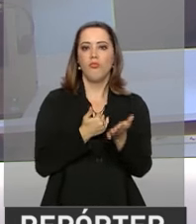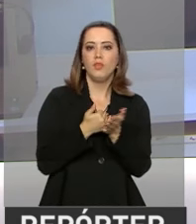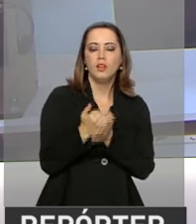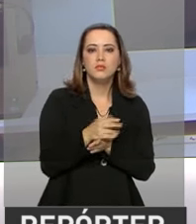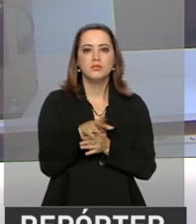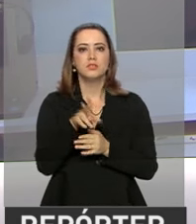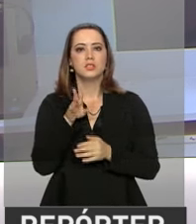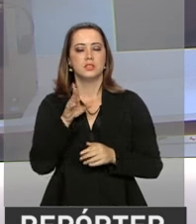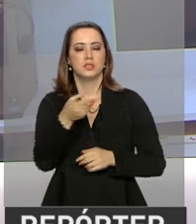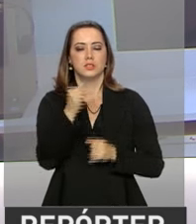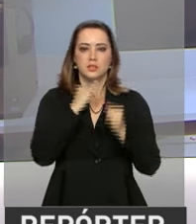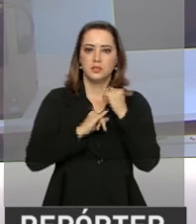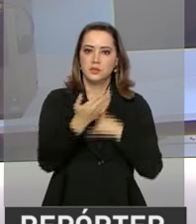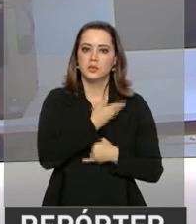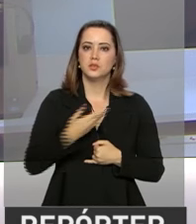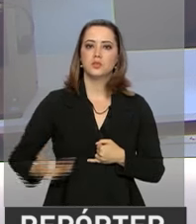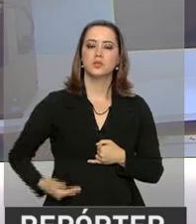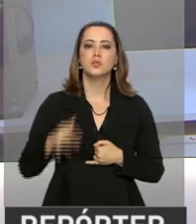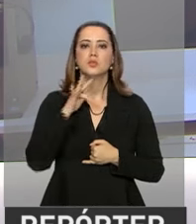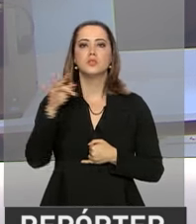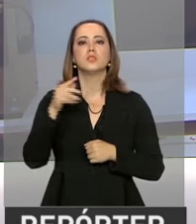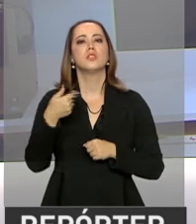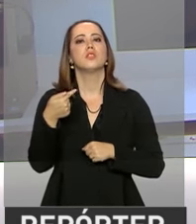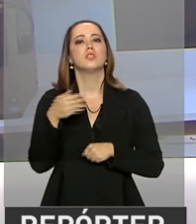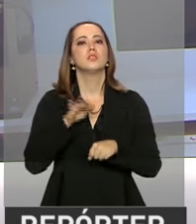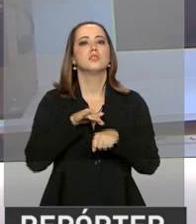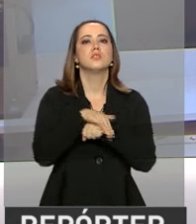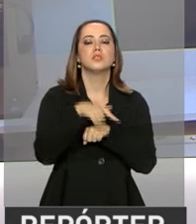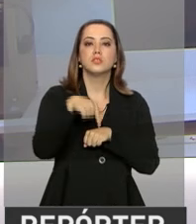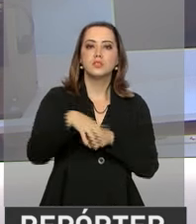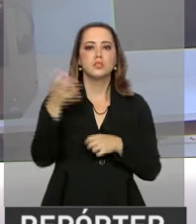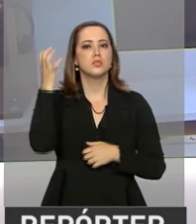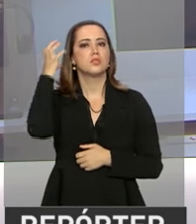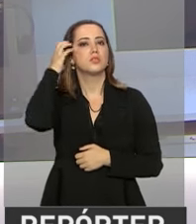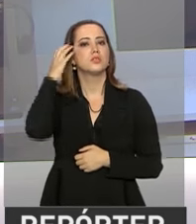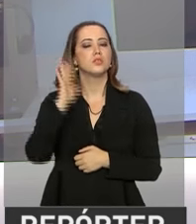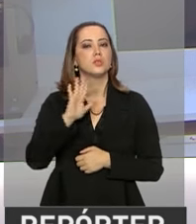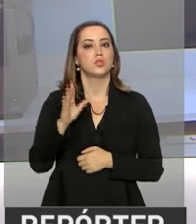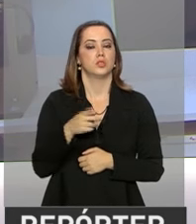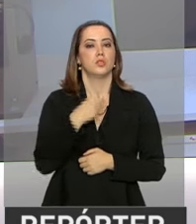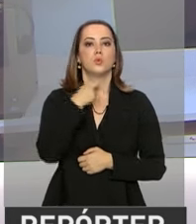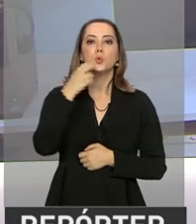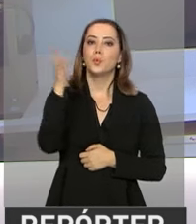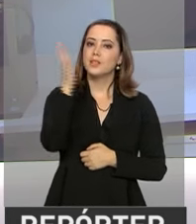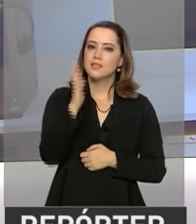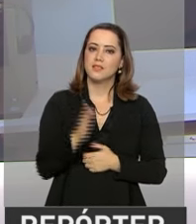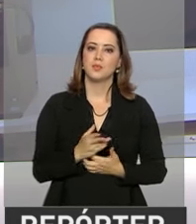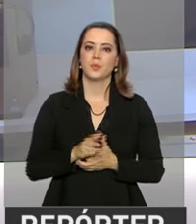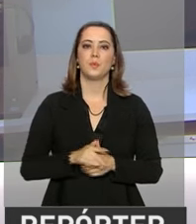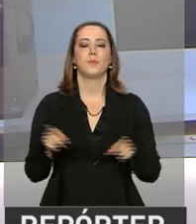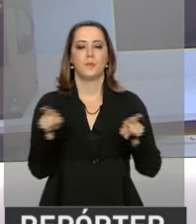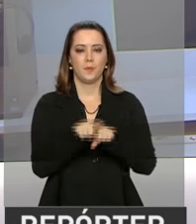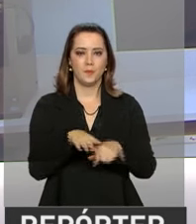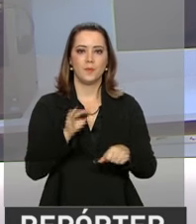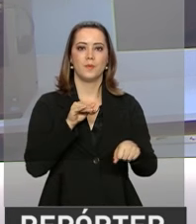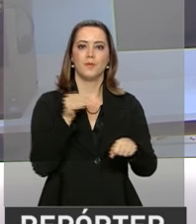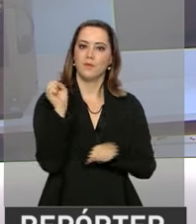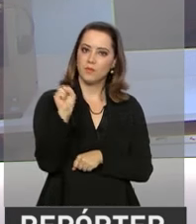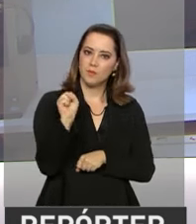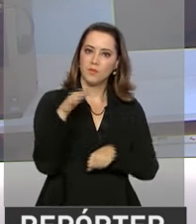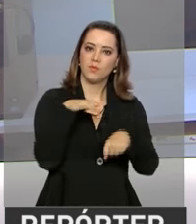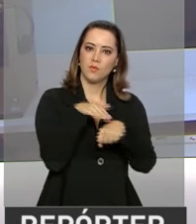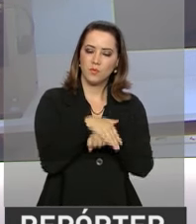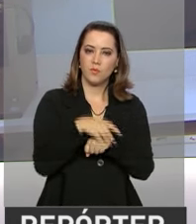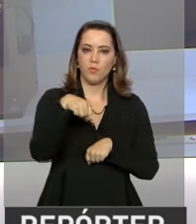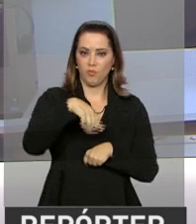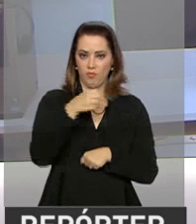notícias do governo federal às 7 da noite em ponto nas rádios de todo o país, é claro, na voz do Brasil e também às 8 da